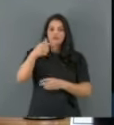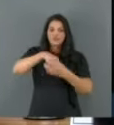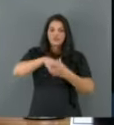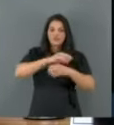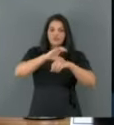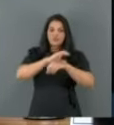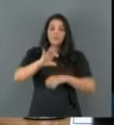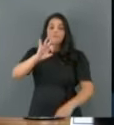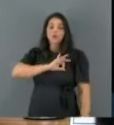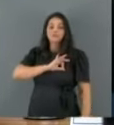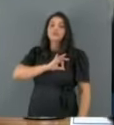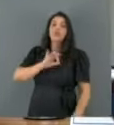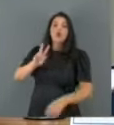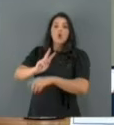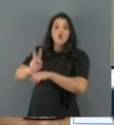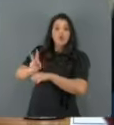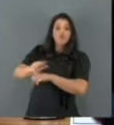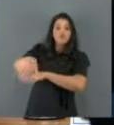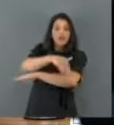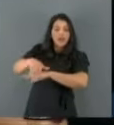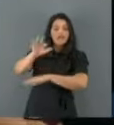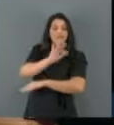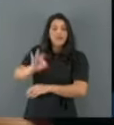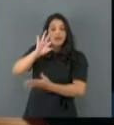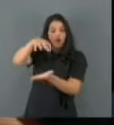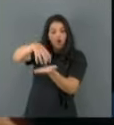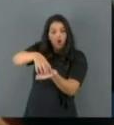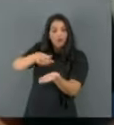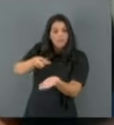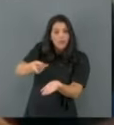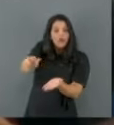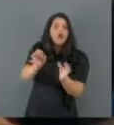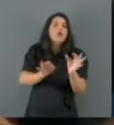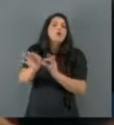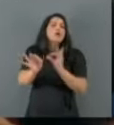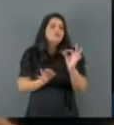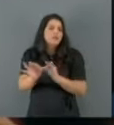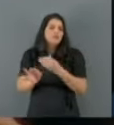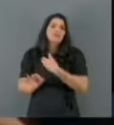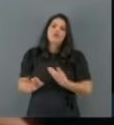A Polícia Rodoviária Federal, órgão permanente, organizado e mantido